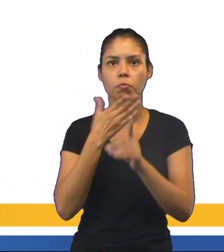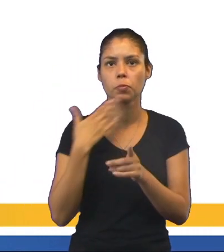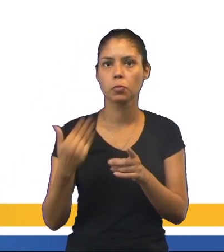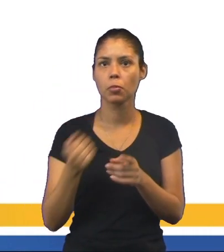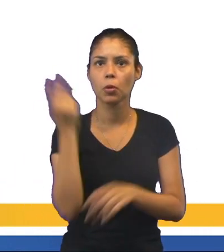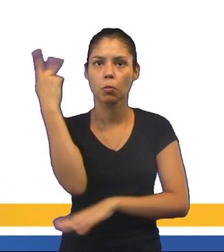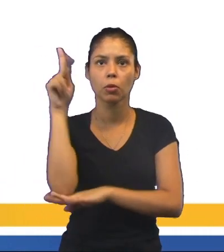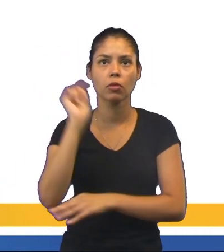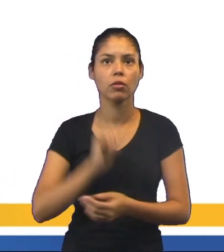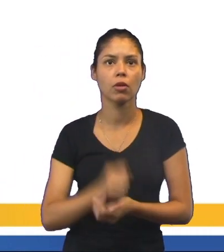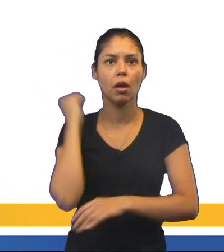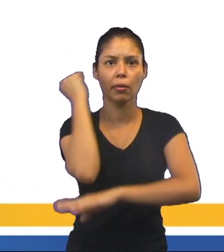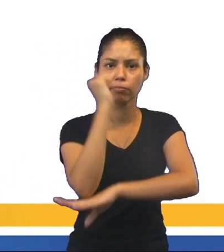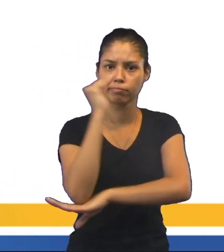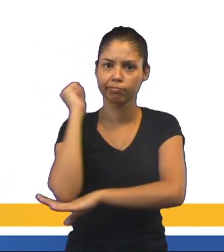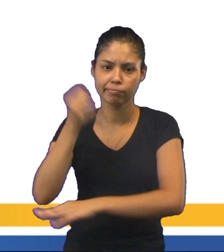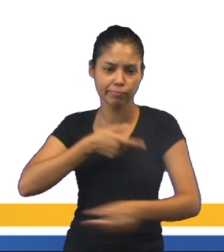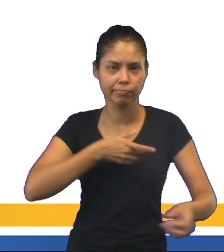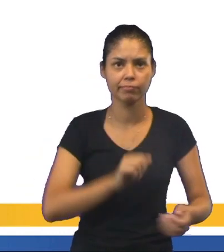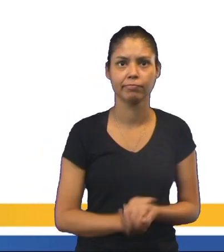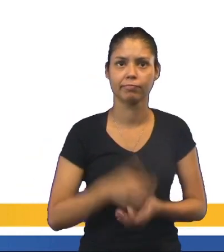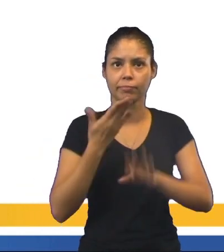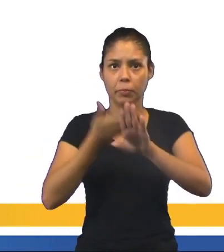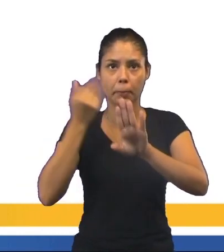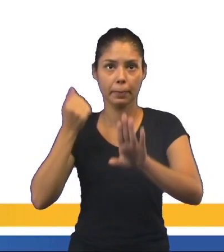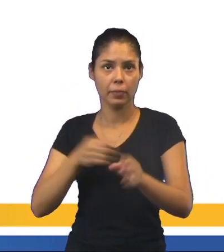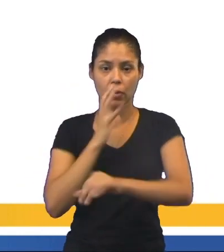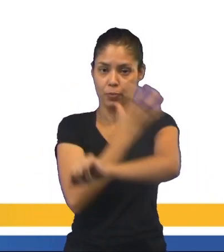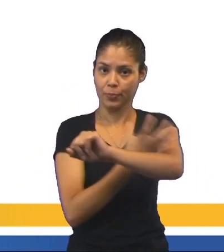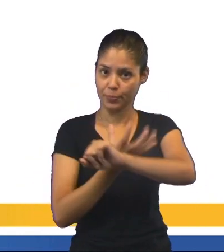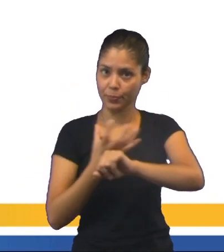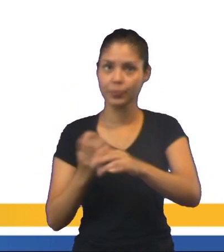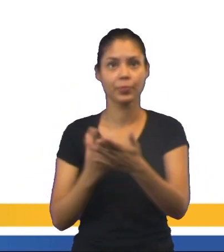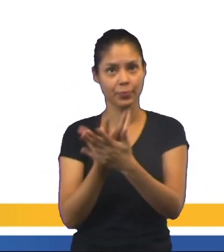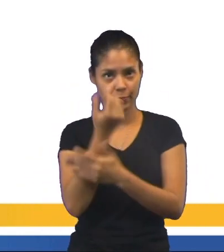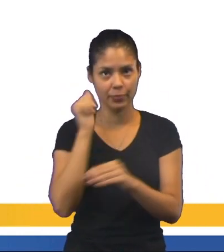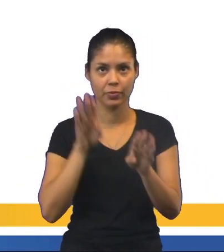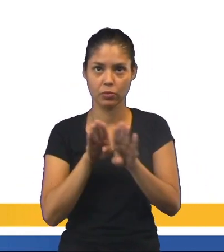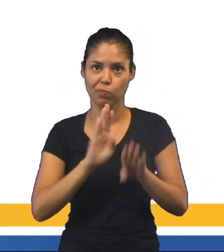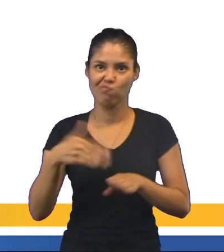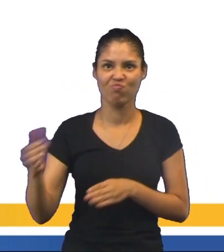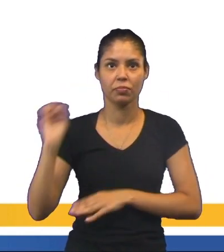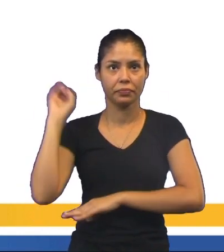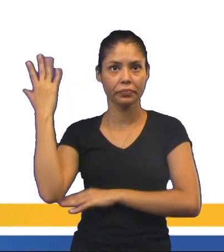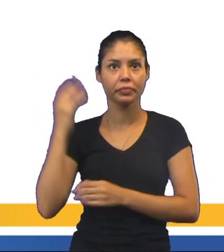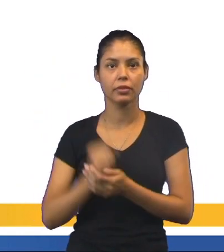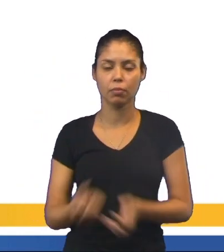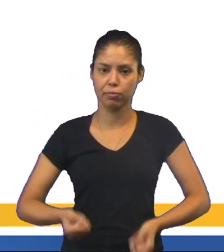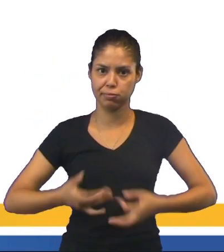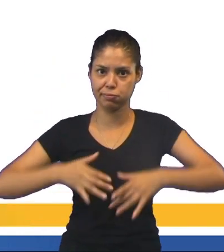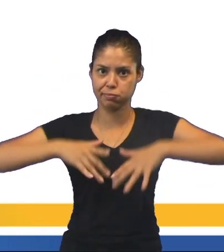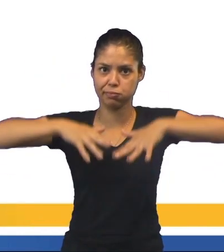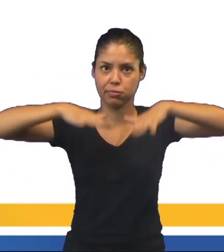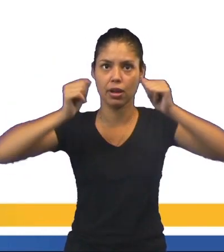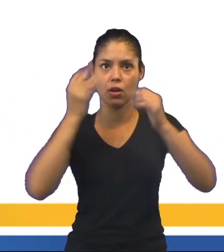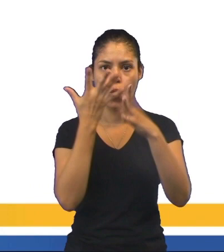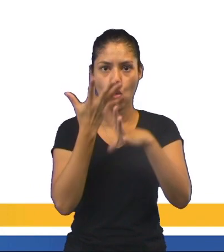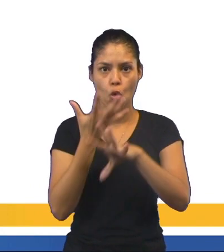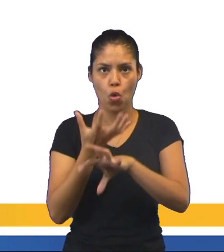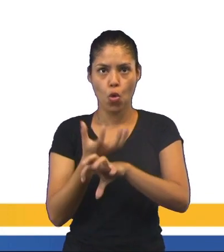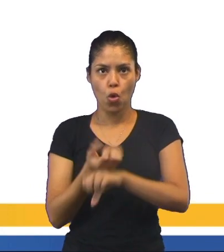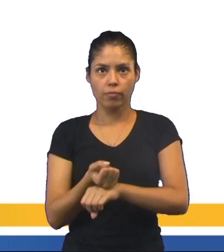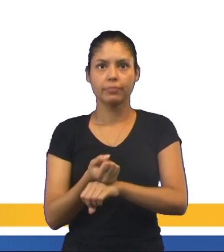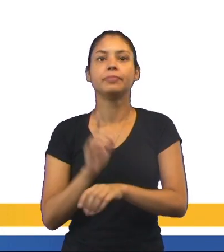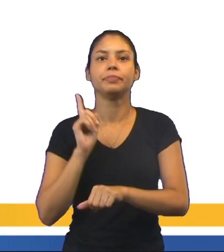identificar os melhores períodos de caça, a época de plantar e de colher, quando ocorriam as cheias e as